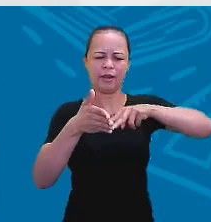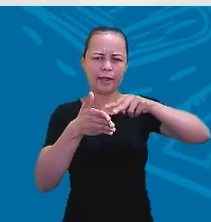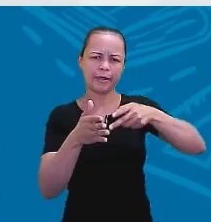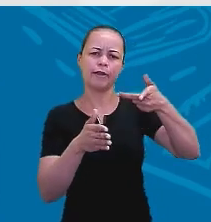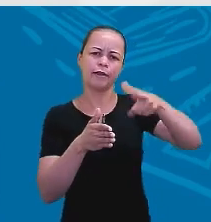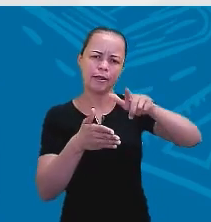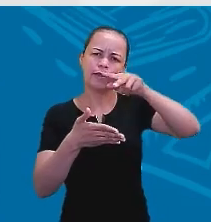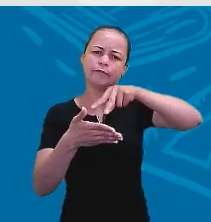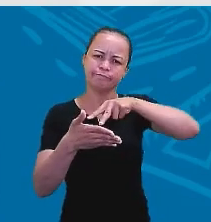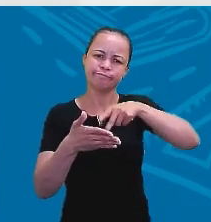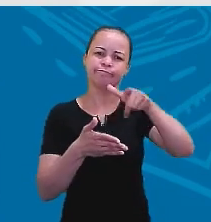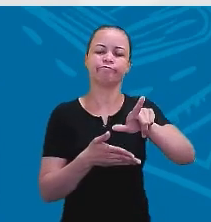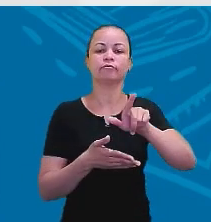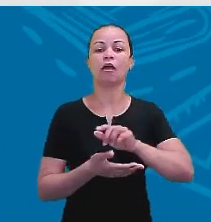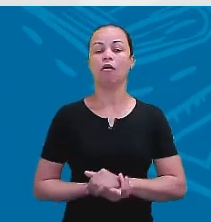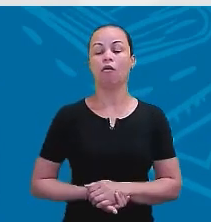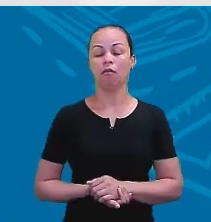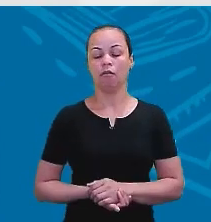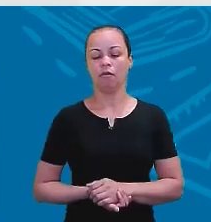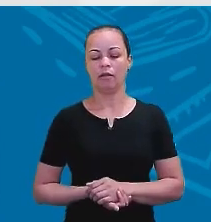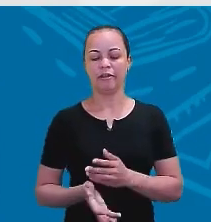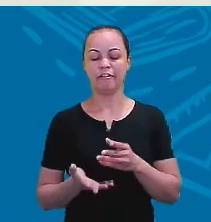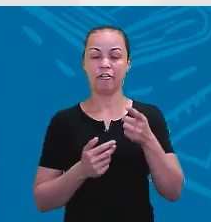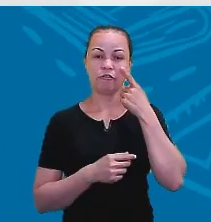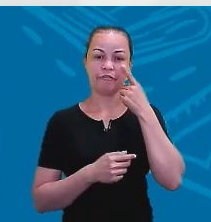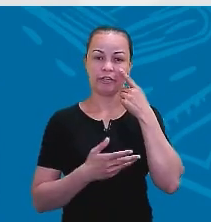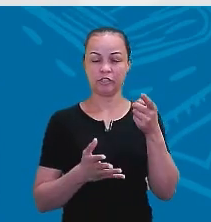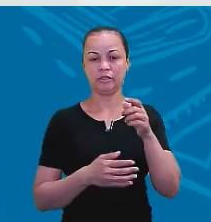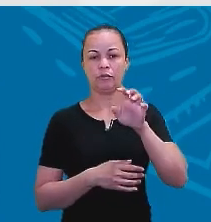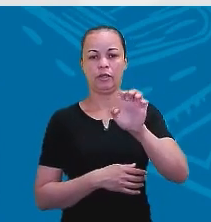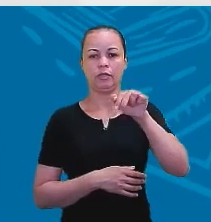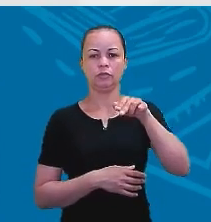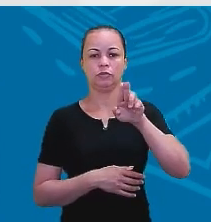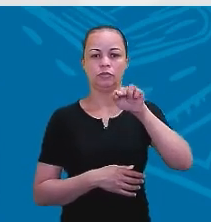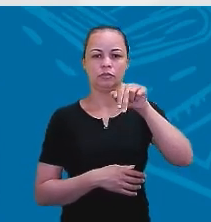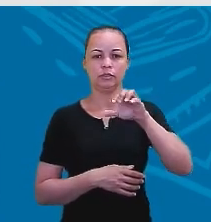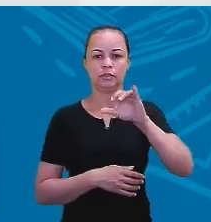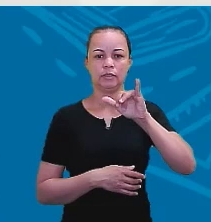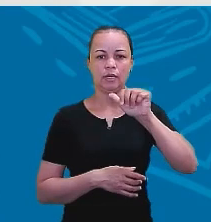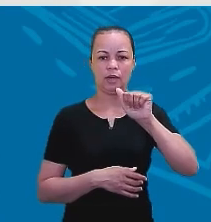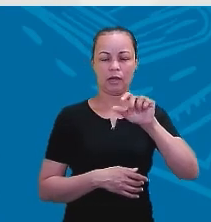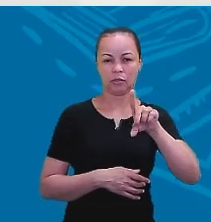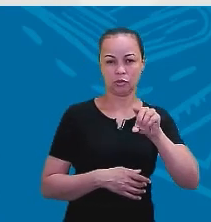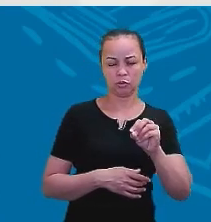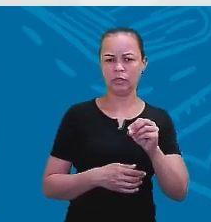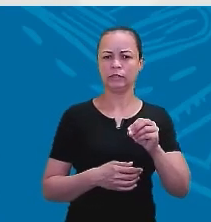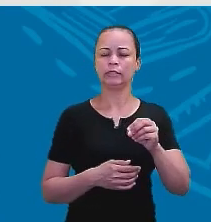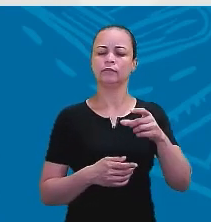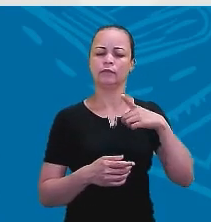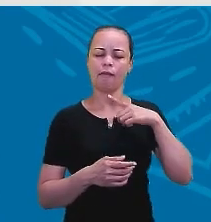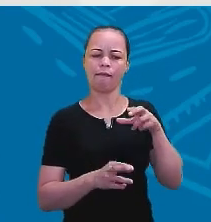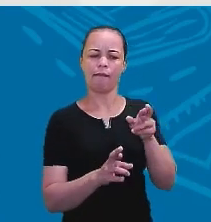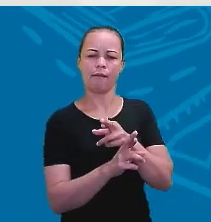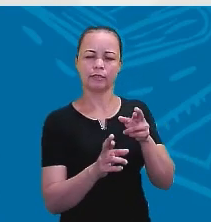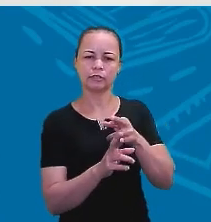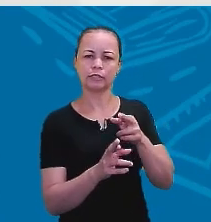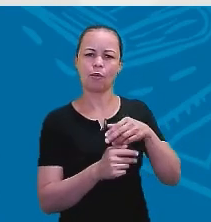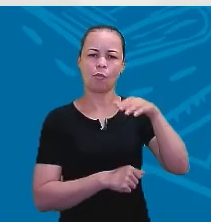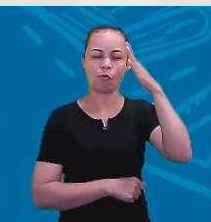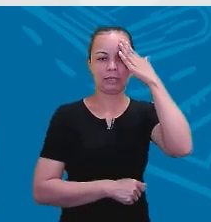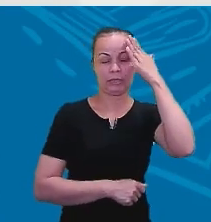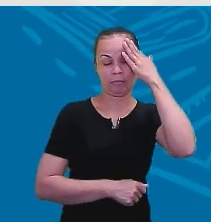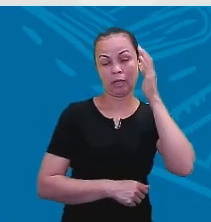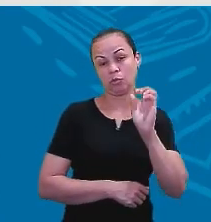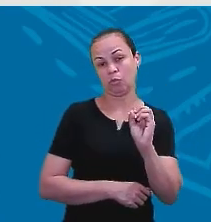releia. Veja se é um enunciado ali, se é uma questão relacionada à compreensão